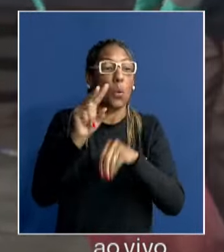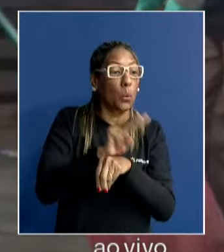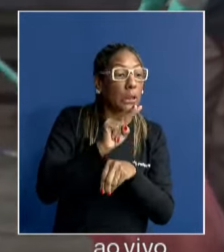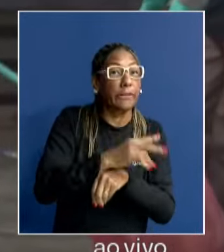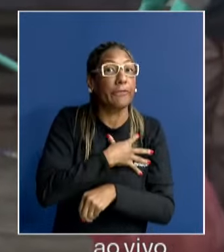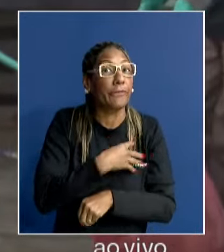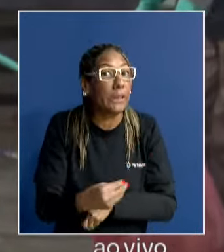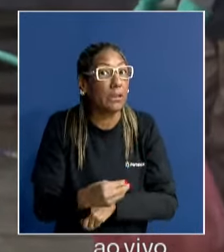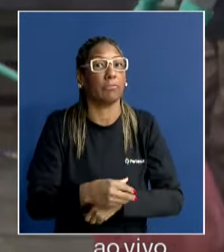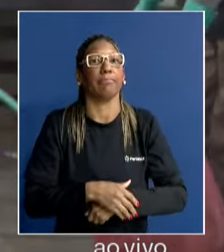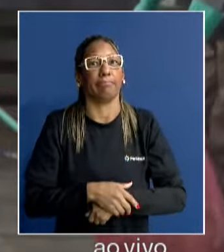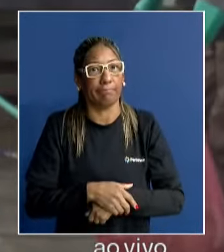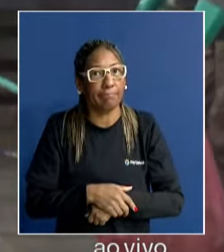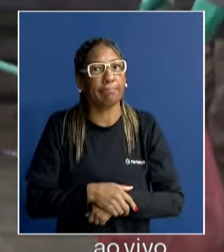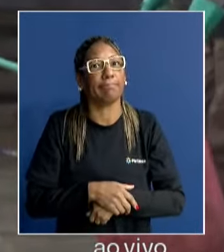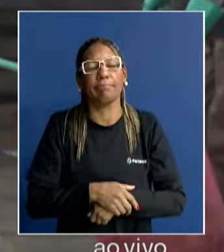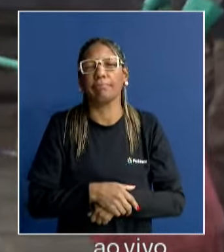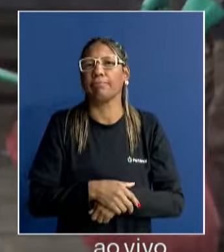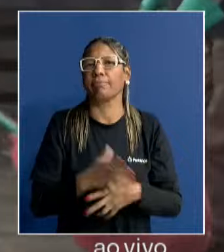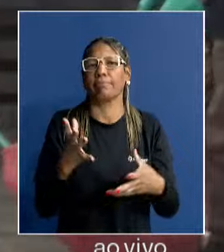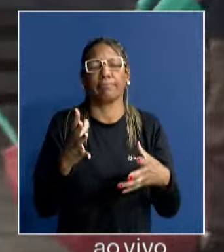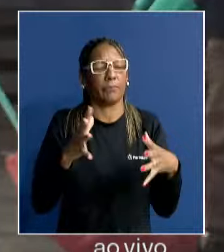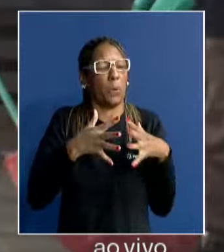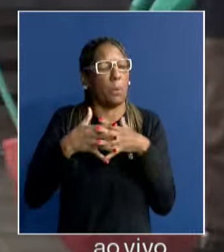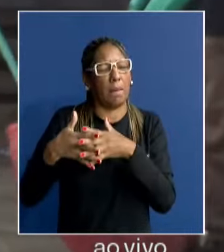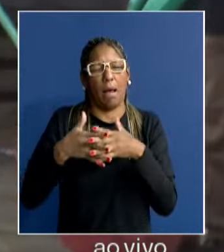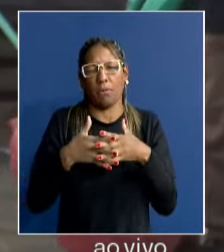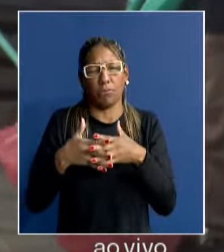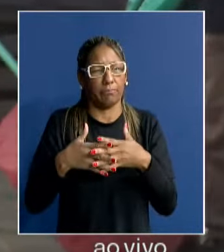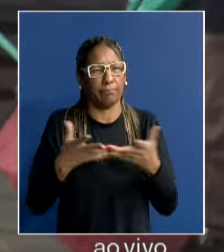filhos. É uma complicação assim,